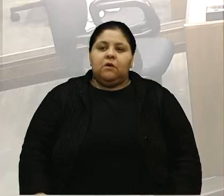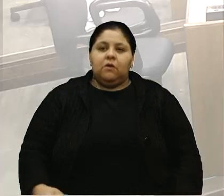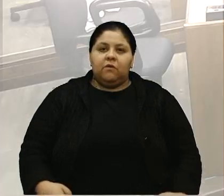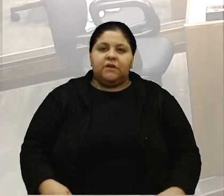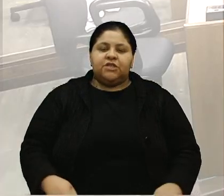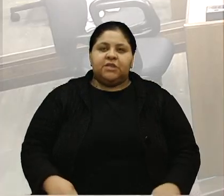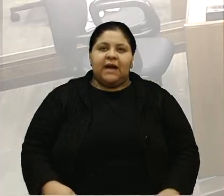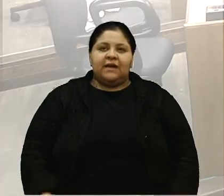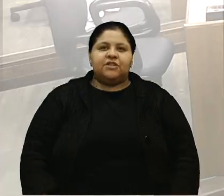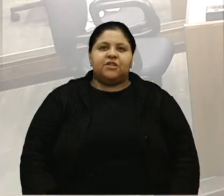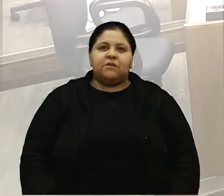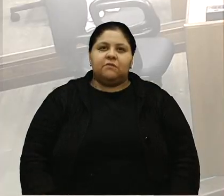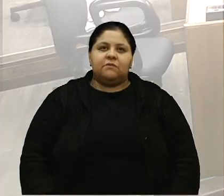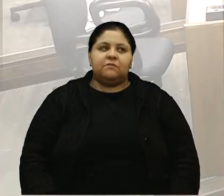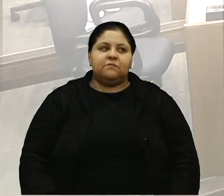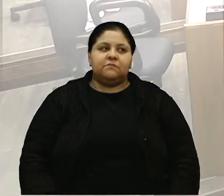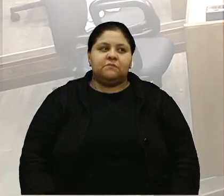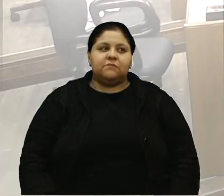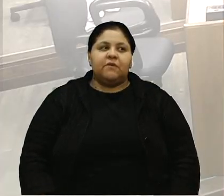Lá em cima daquele